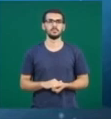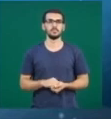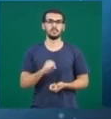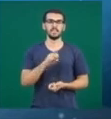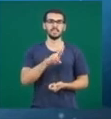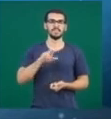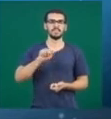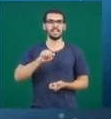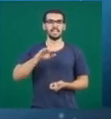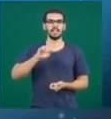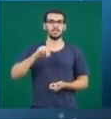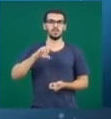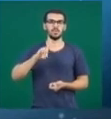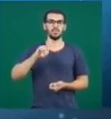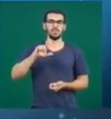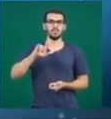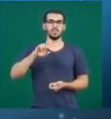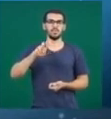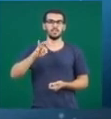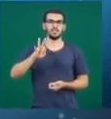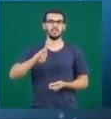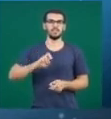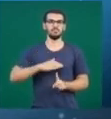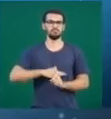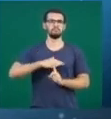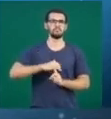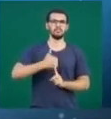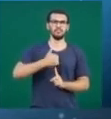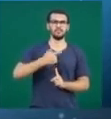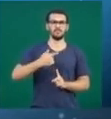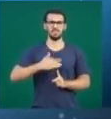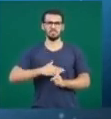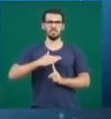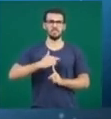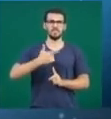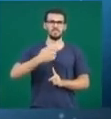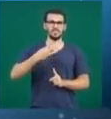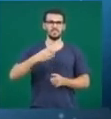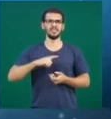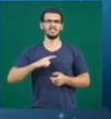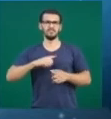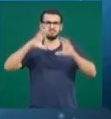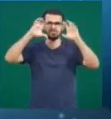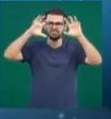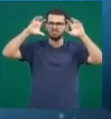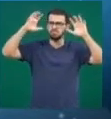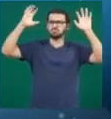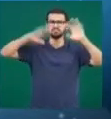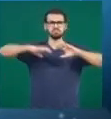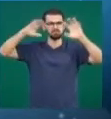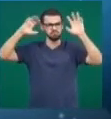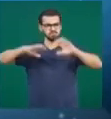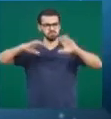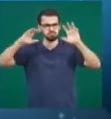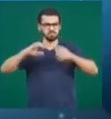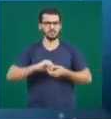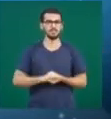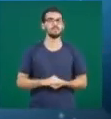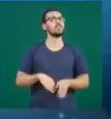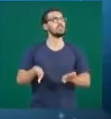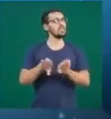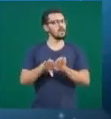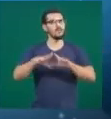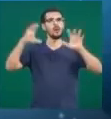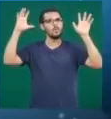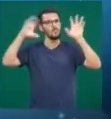23 graus em Serra do Salitre. A quinta-feira é de tempo encoberto e chuva forte. Céu nublado e possibilidade de chuva a qualquer